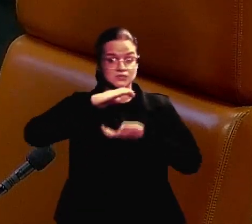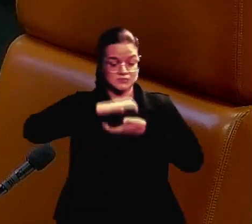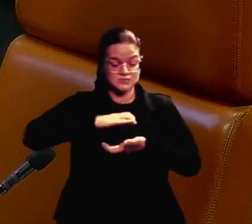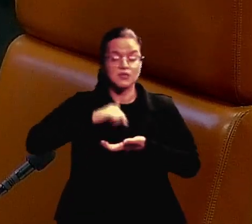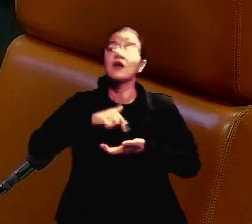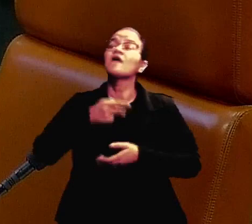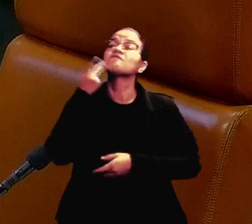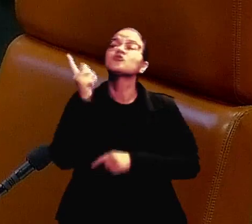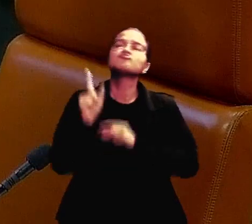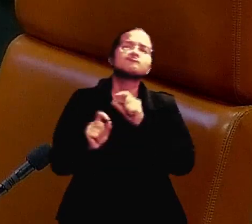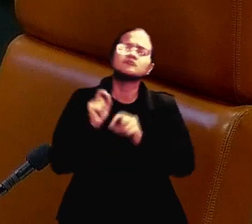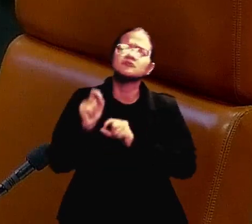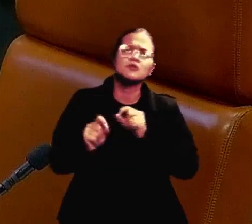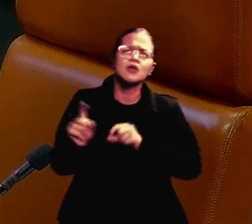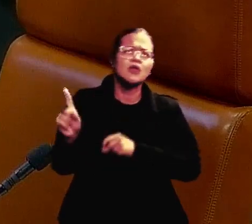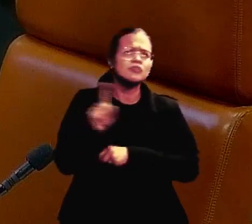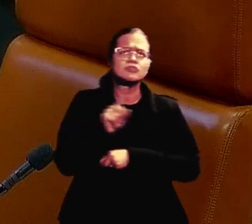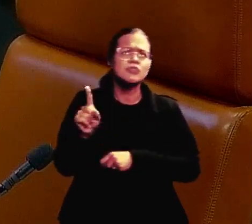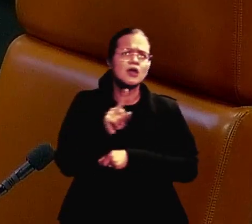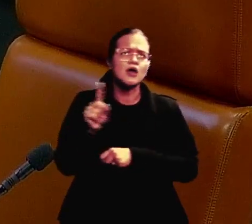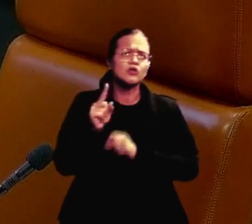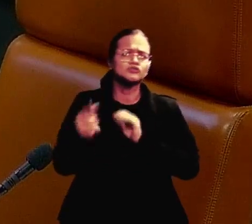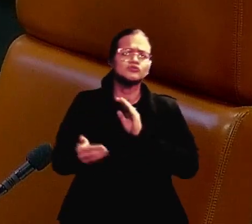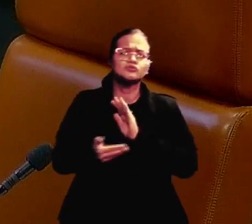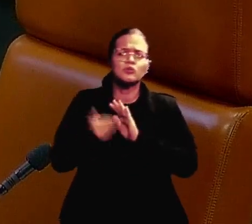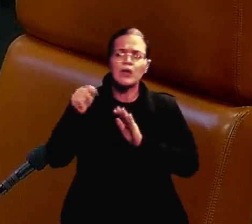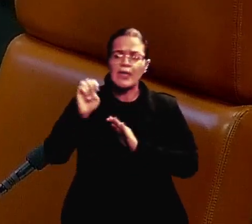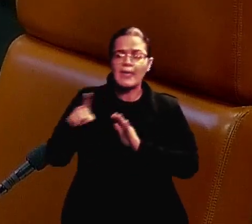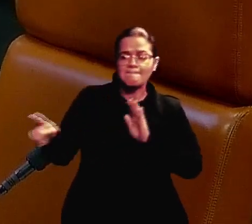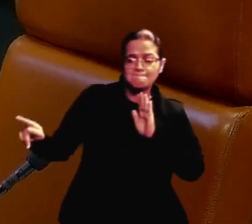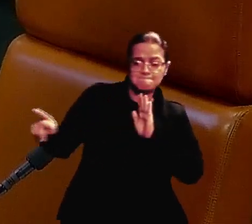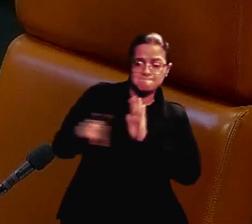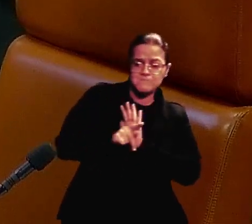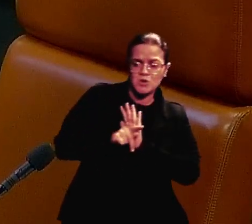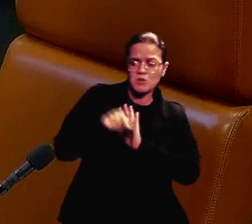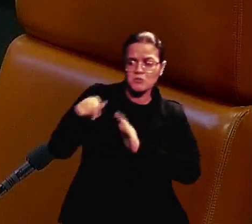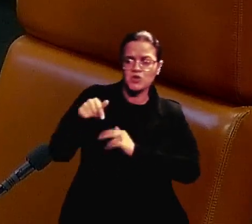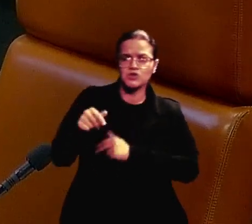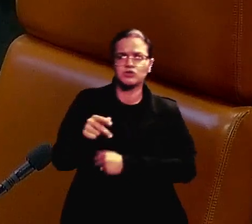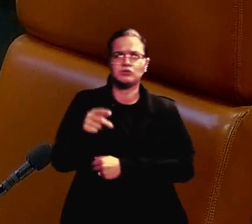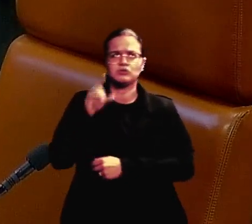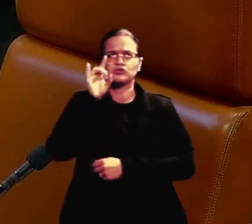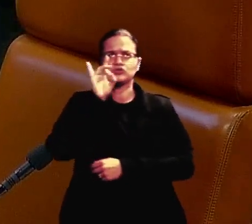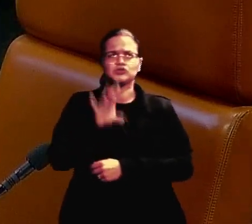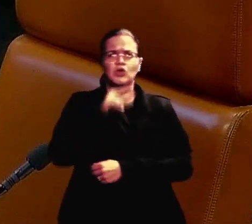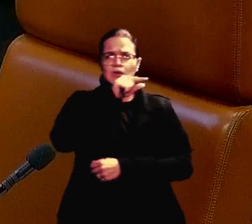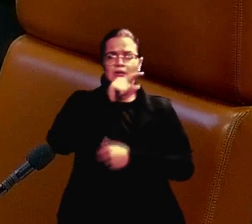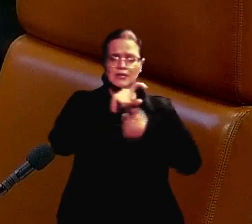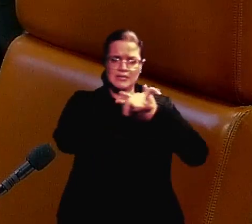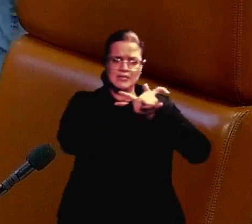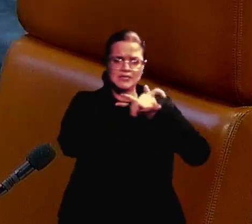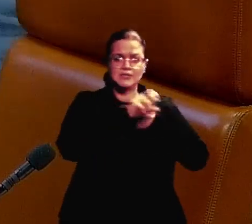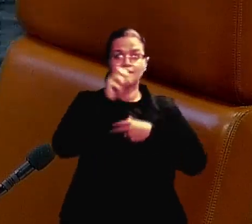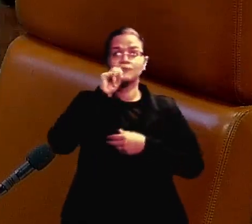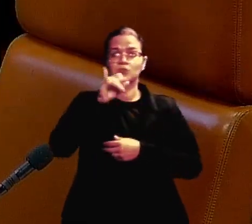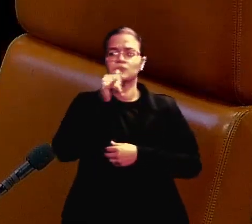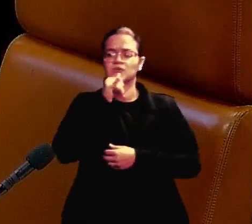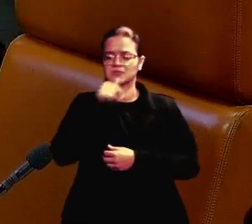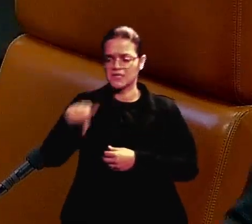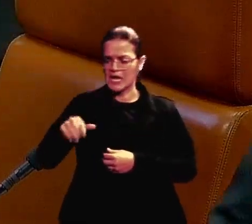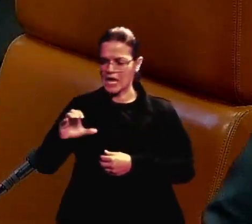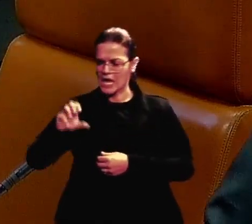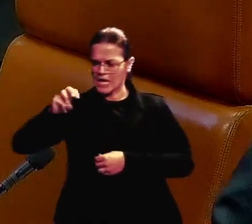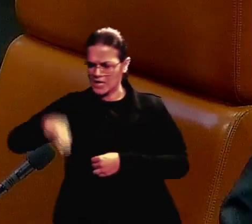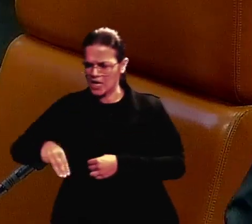STF, ela diz o seguinte: não usurpa competência privativa do chefe do Poder Executivo, lei que, embora